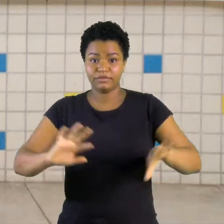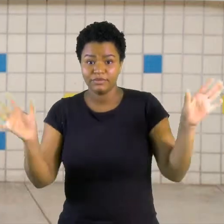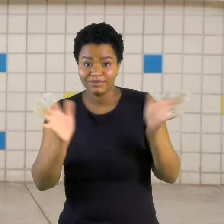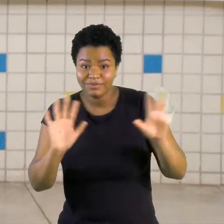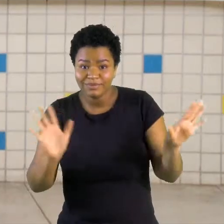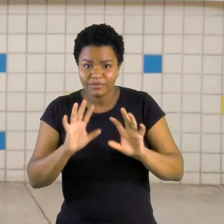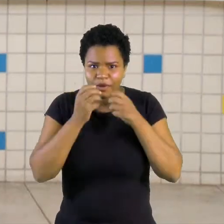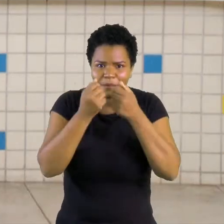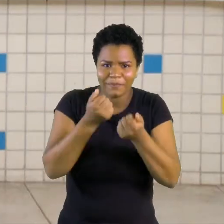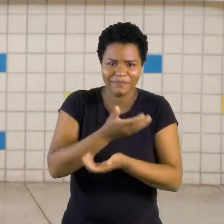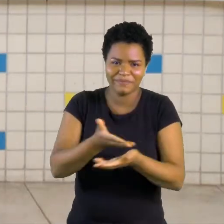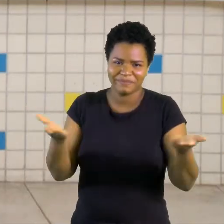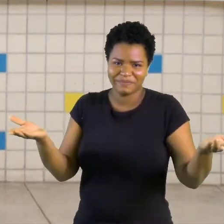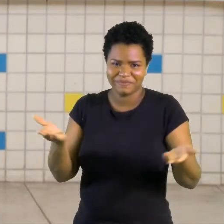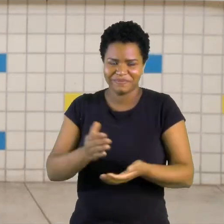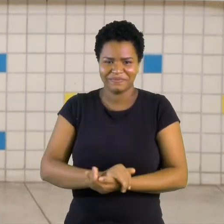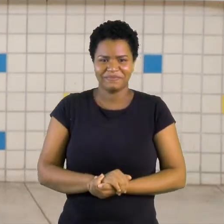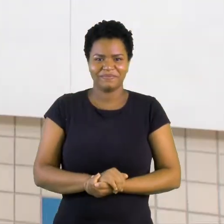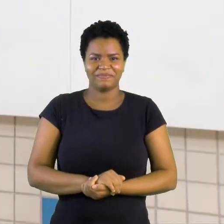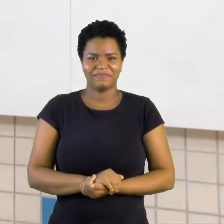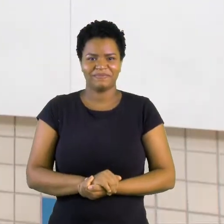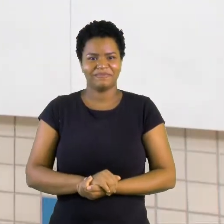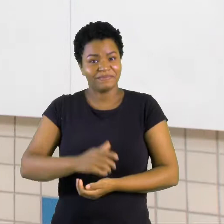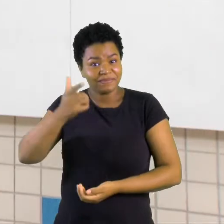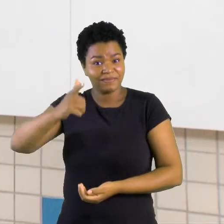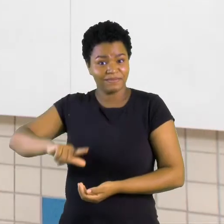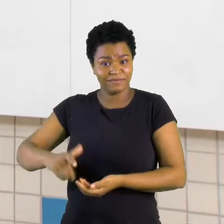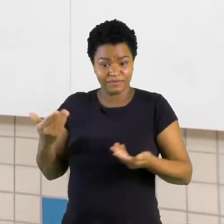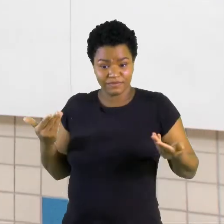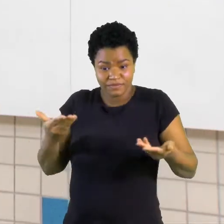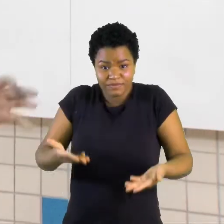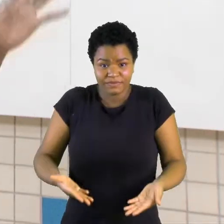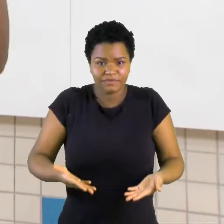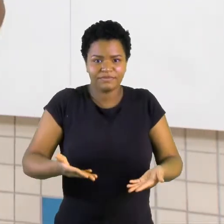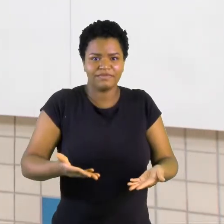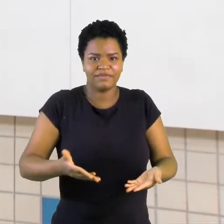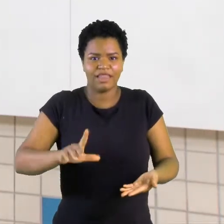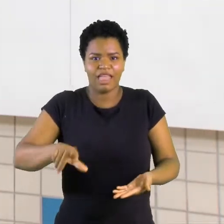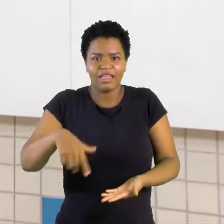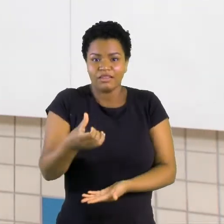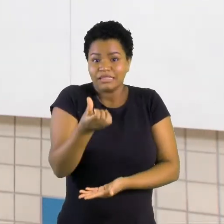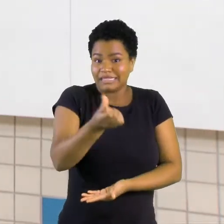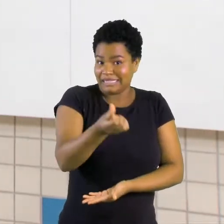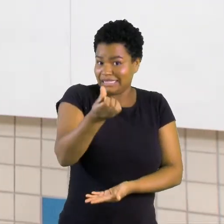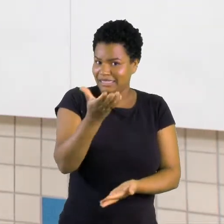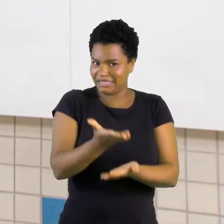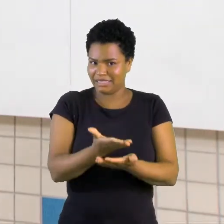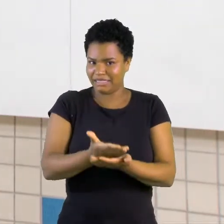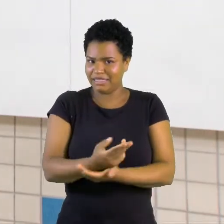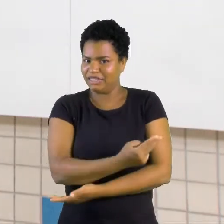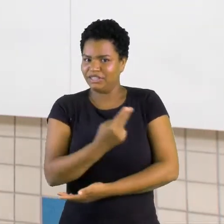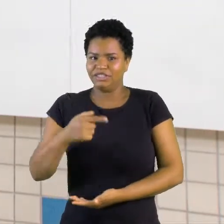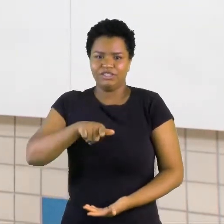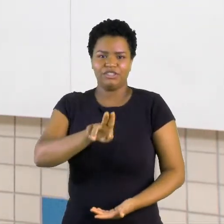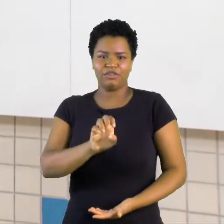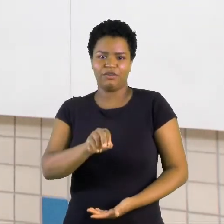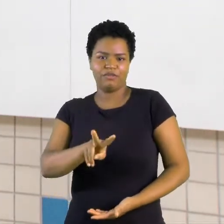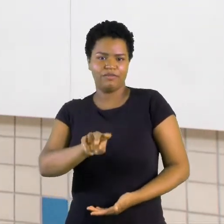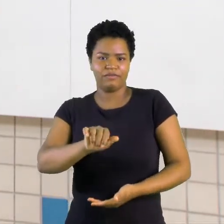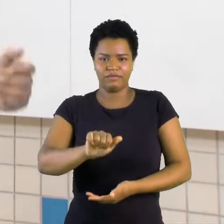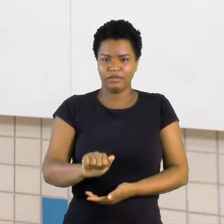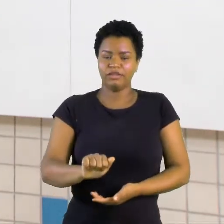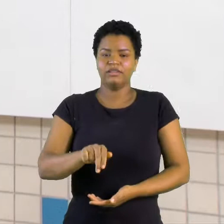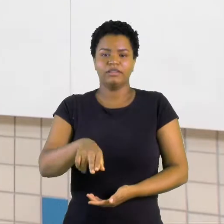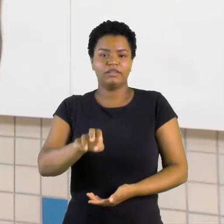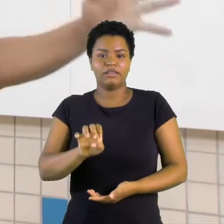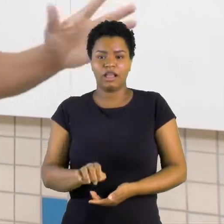Olá, galerinha, tudo bem com vocês? Mais uma vez estou aqui com vocês, essa é a nossa sexta aula. Me chamo professor Giovanni e sou